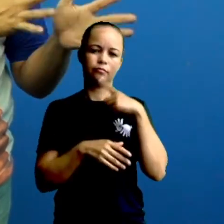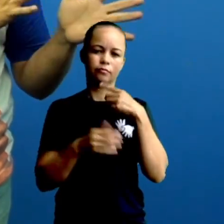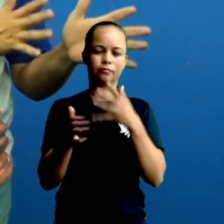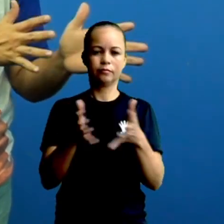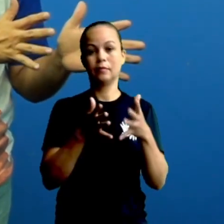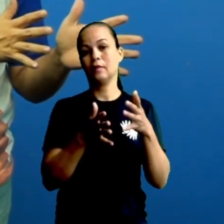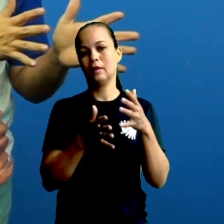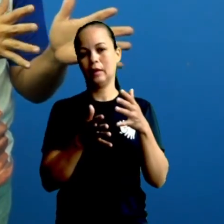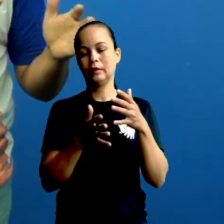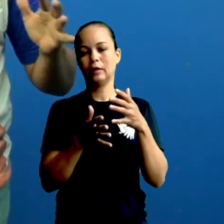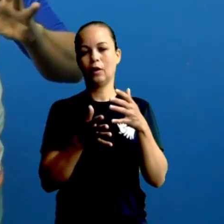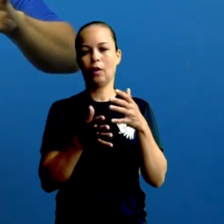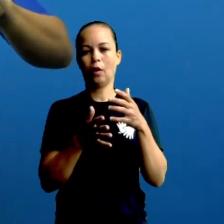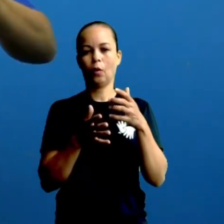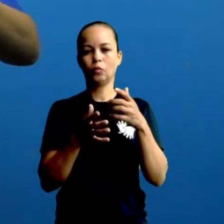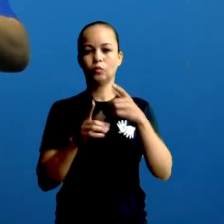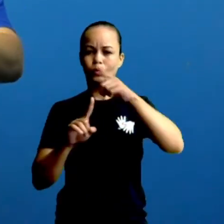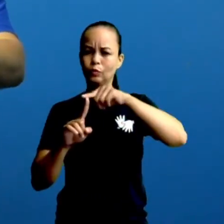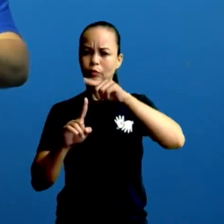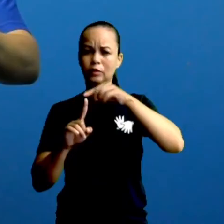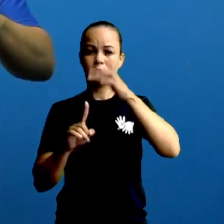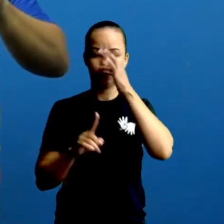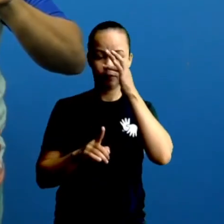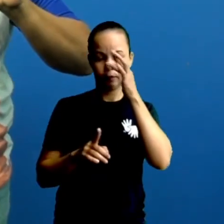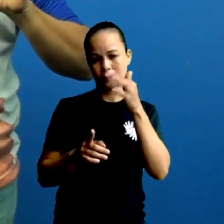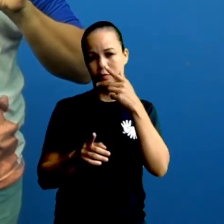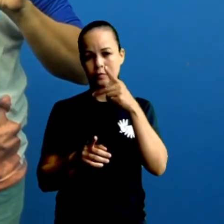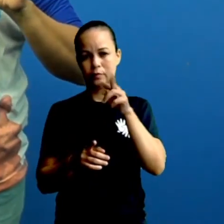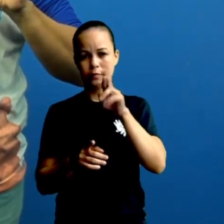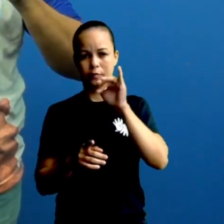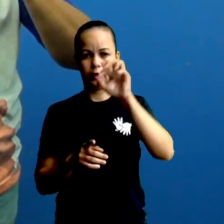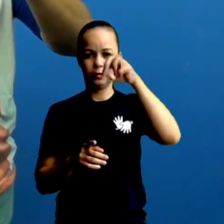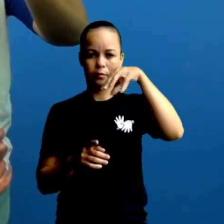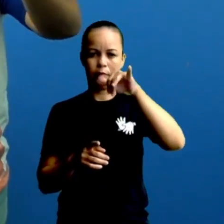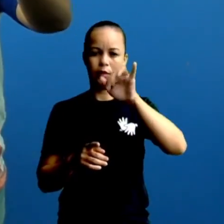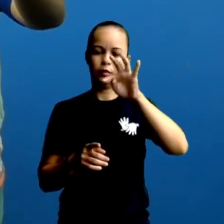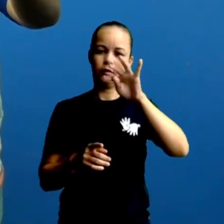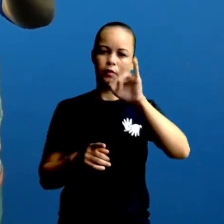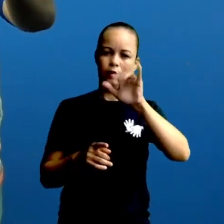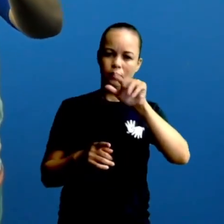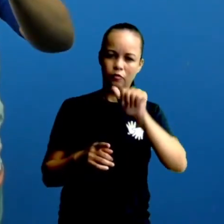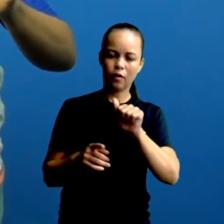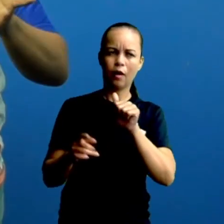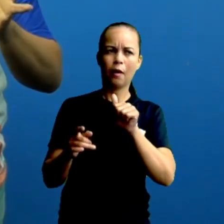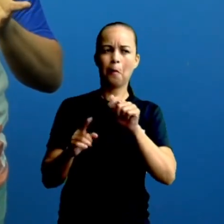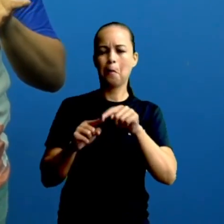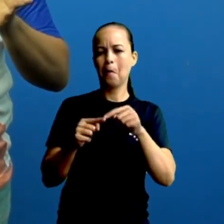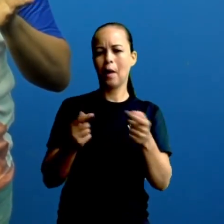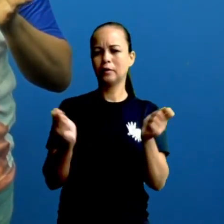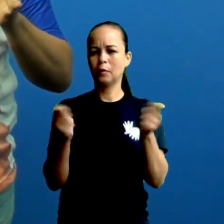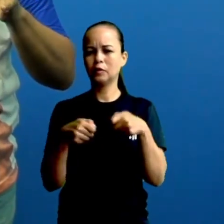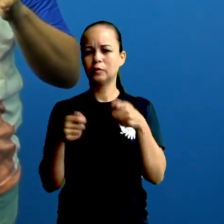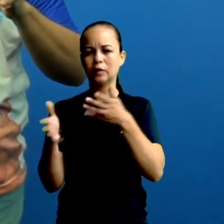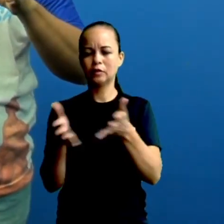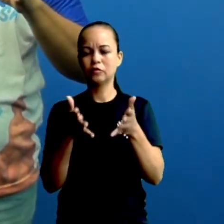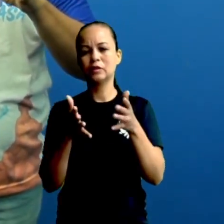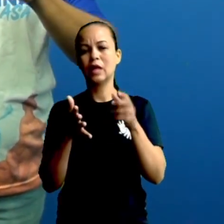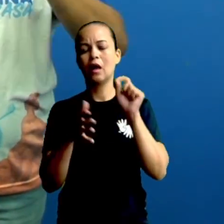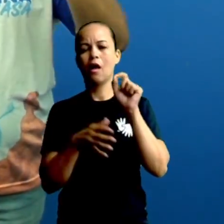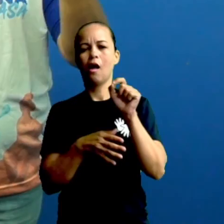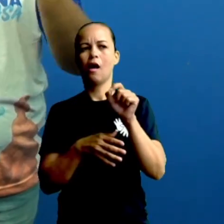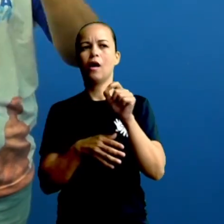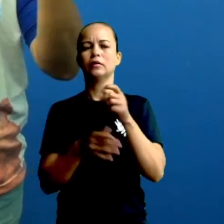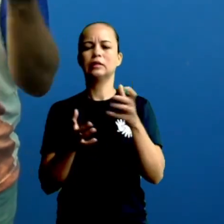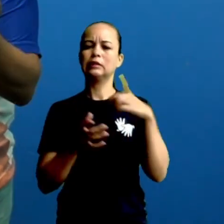tipo de flor primitiva. Não da maneira que a gente espera para fazer isso, a possibilidade de você, sei lá, ter uma